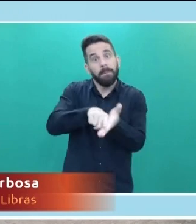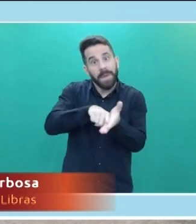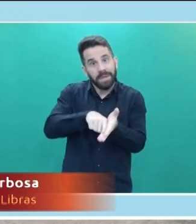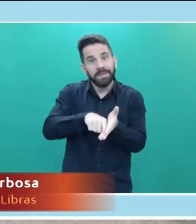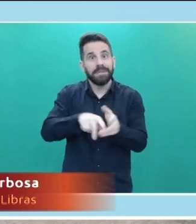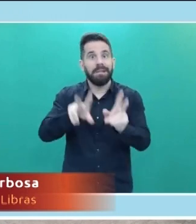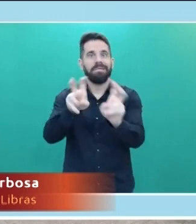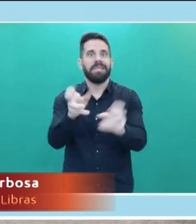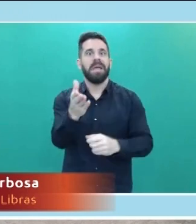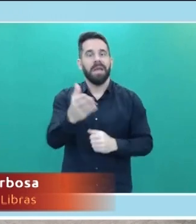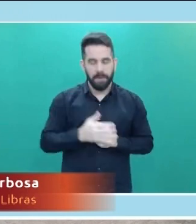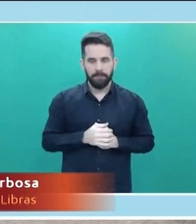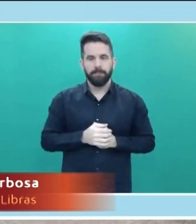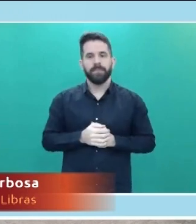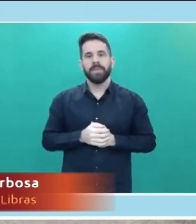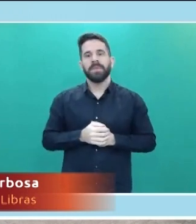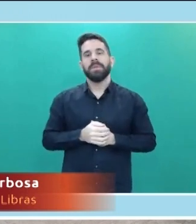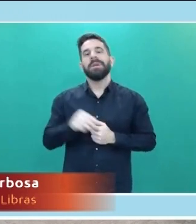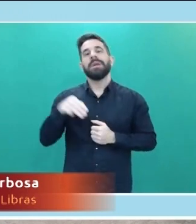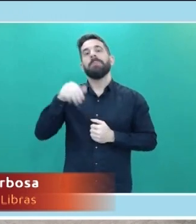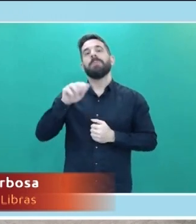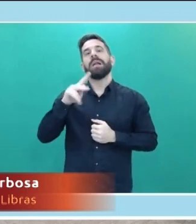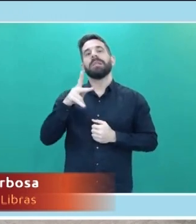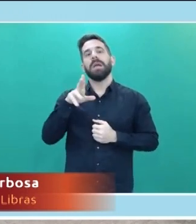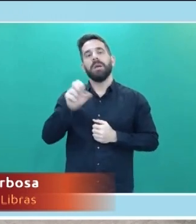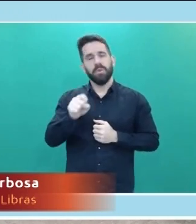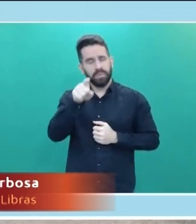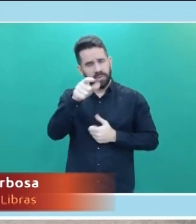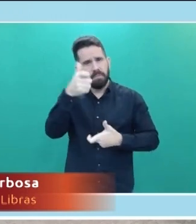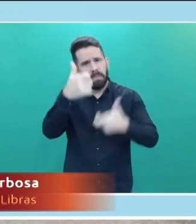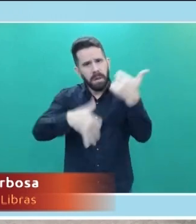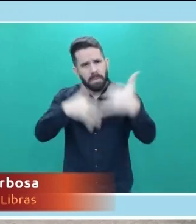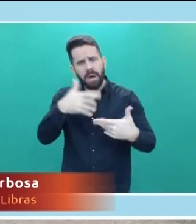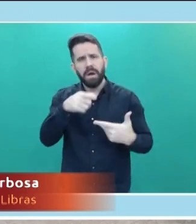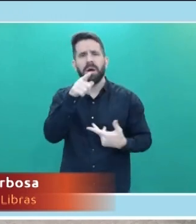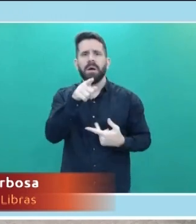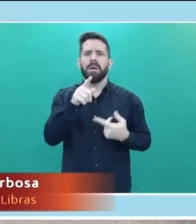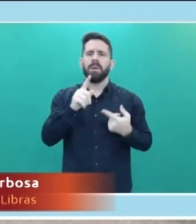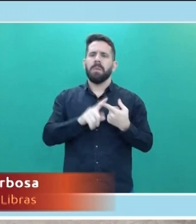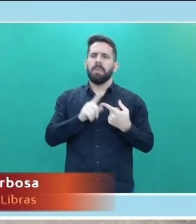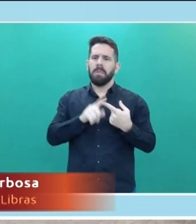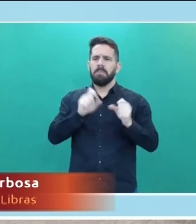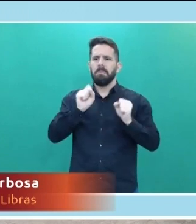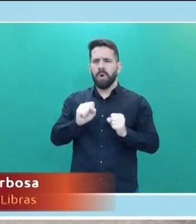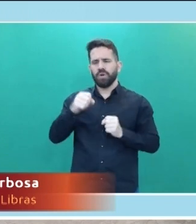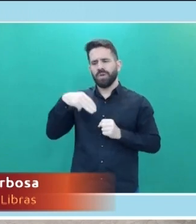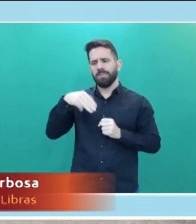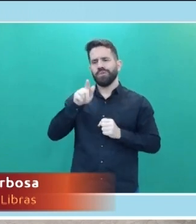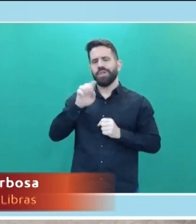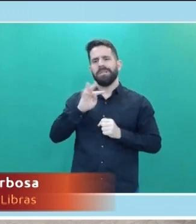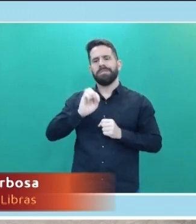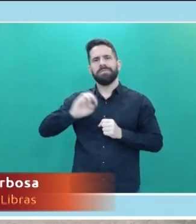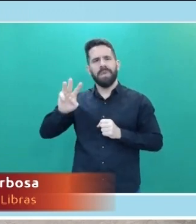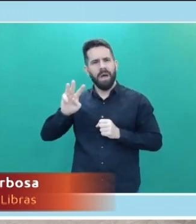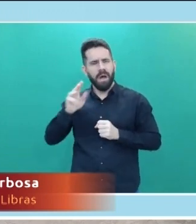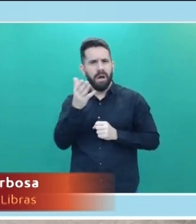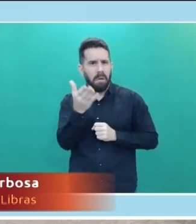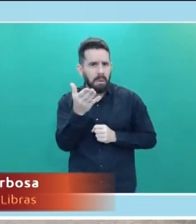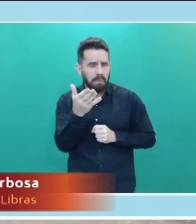Matheus, fala para a gente também o que você pode acrescentar. Se você puder, por exemplo, explicar o que é o MGTOW, para a gente finalizar essa parte